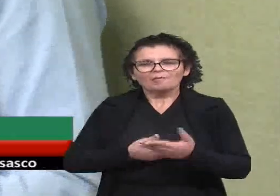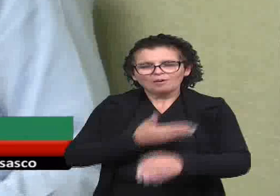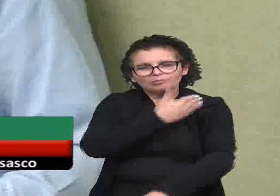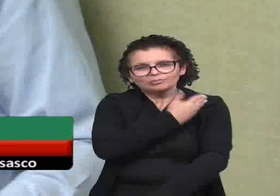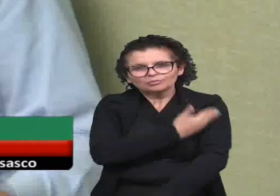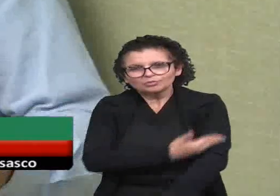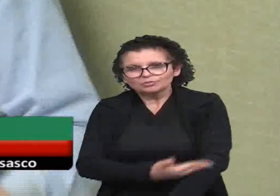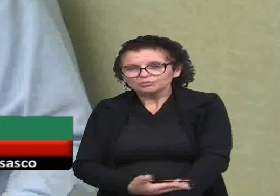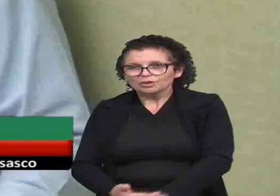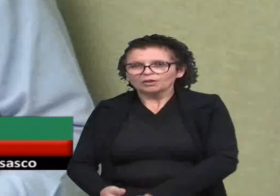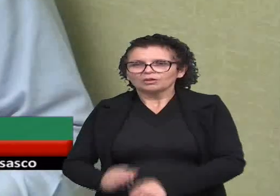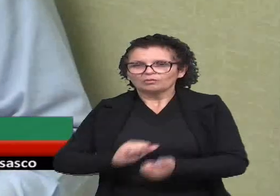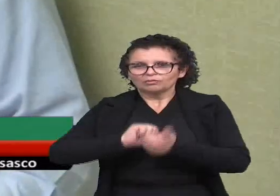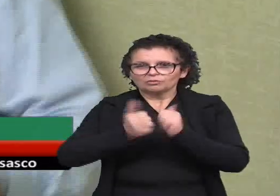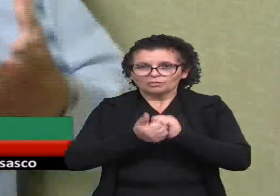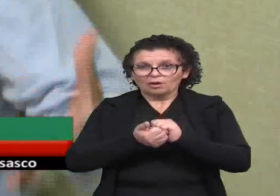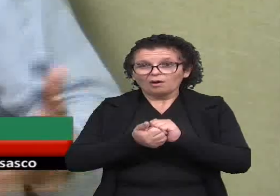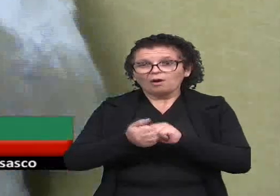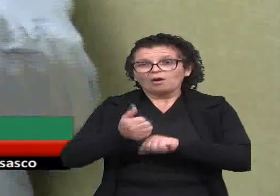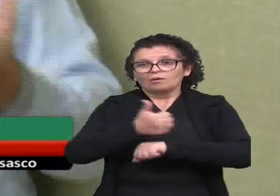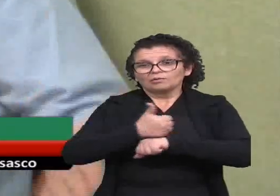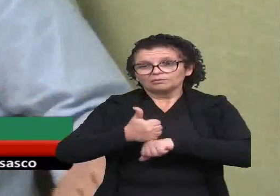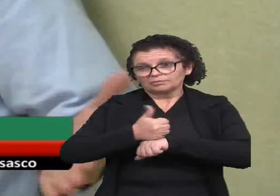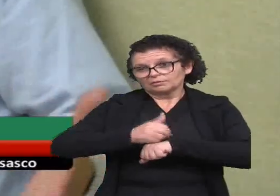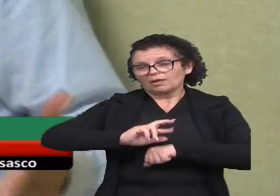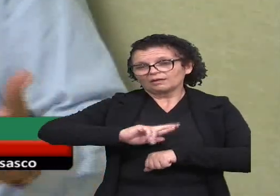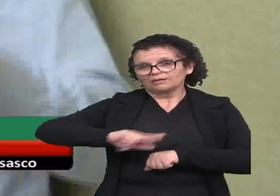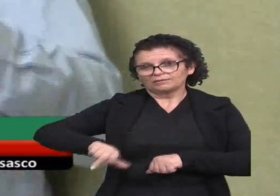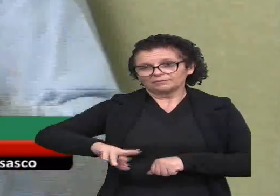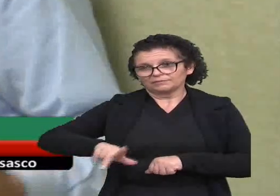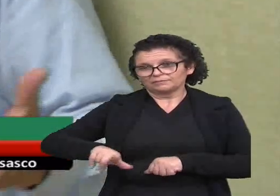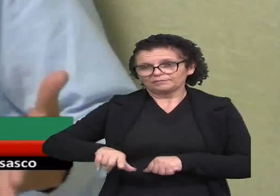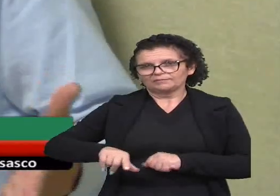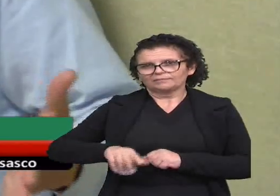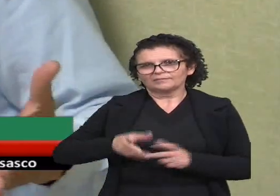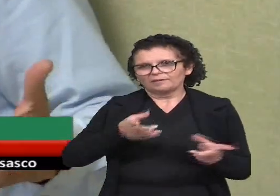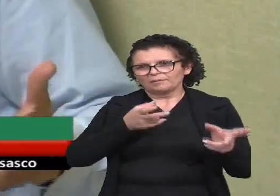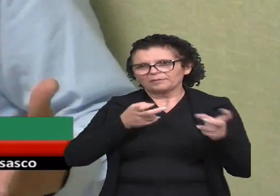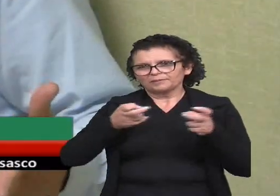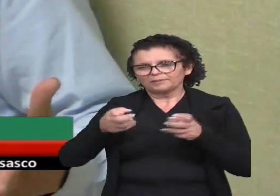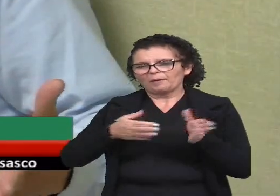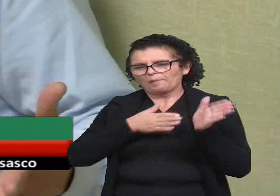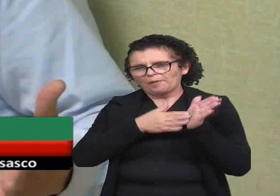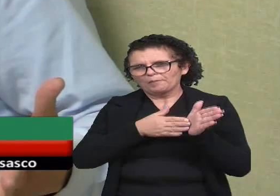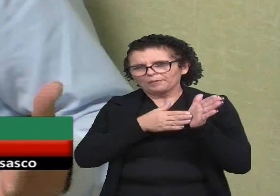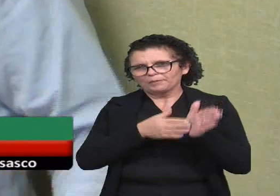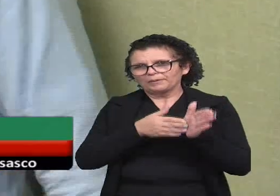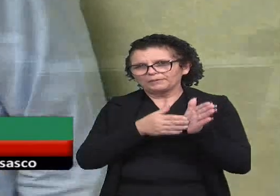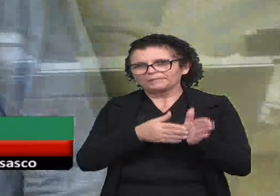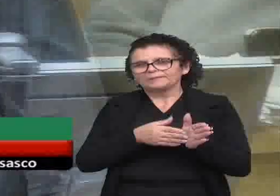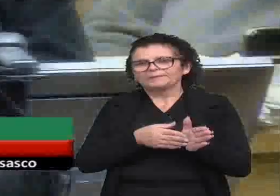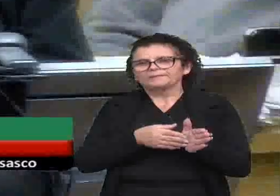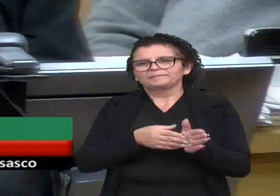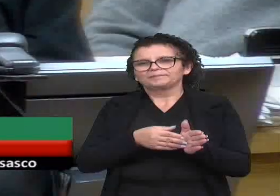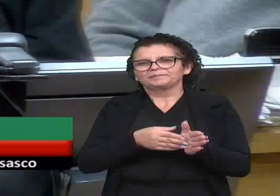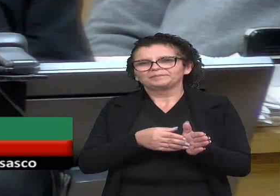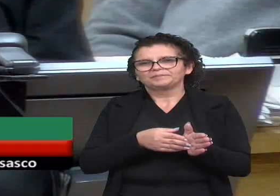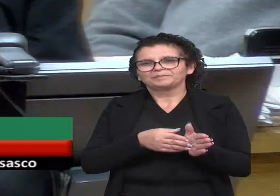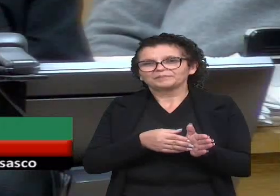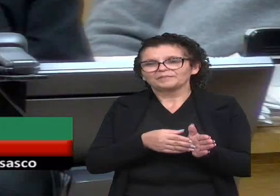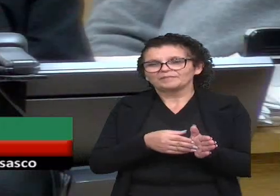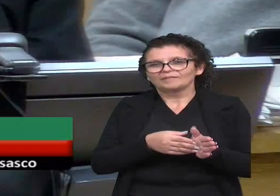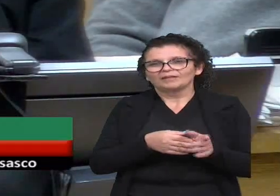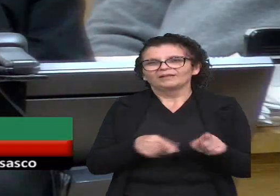tradição do futebol amador de Osasco, que revelou grandes craques, né, senhor presidente? Vossa Excelência sabe bem disso. Acompanhei bem Vossa Excelência jogando.